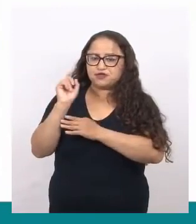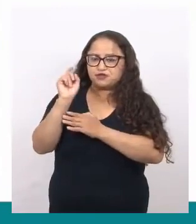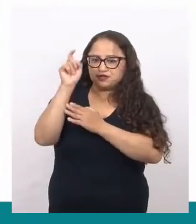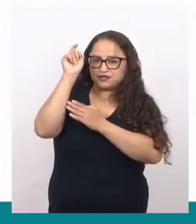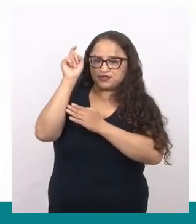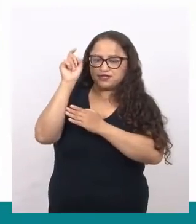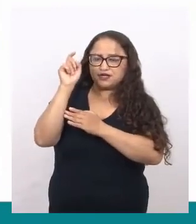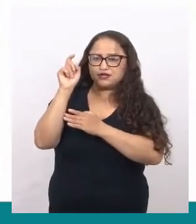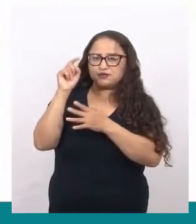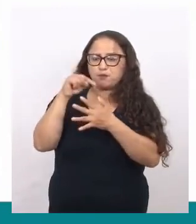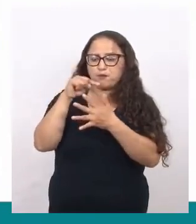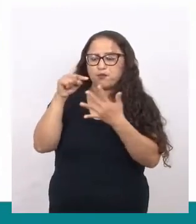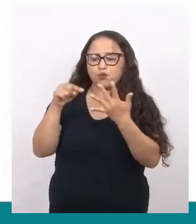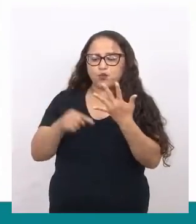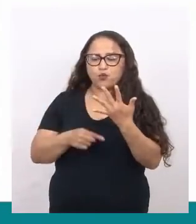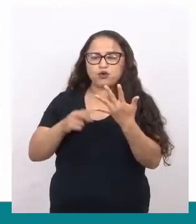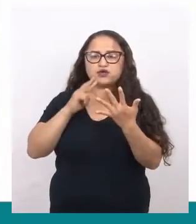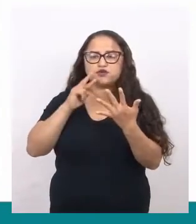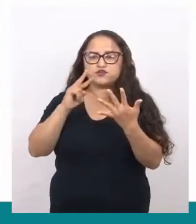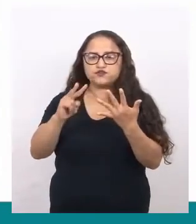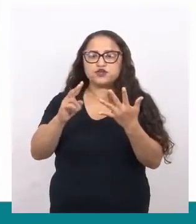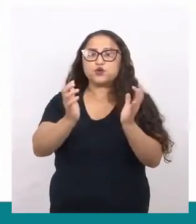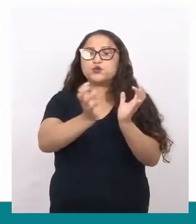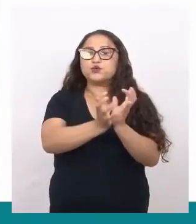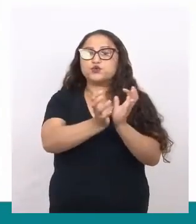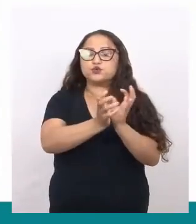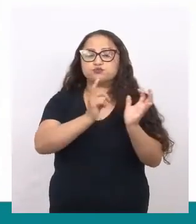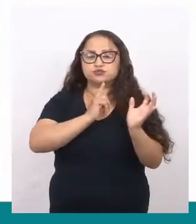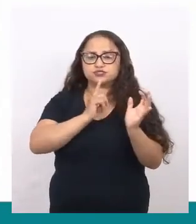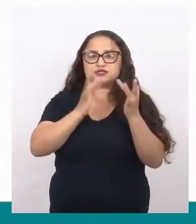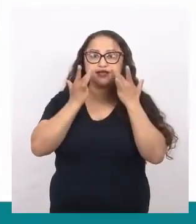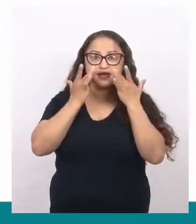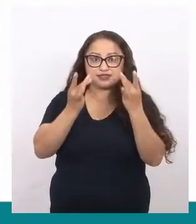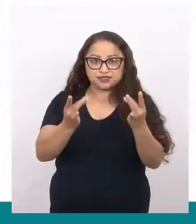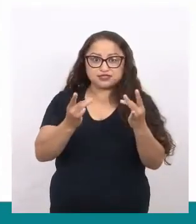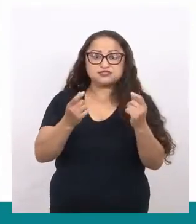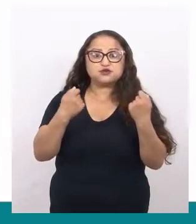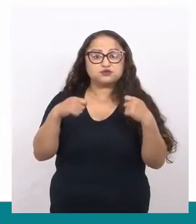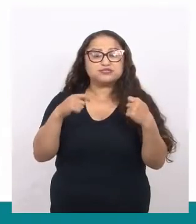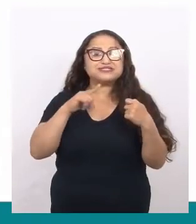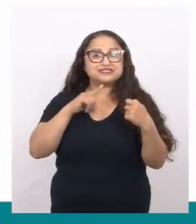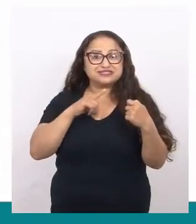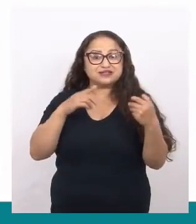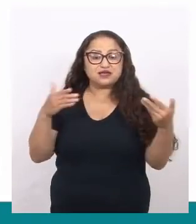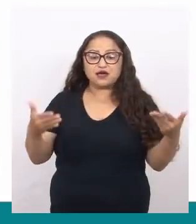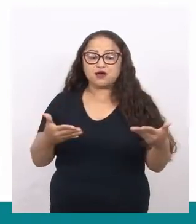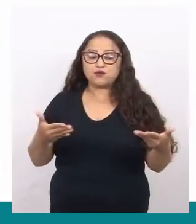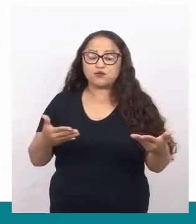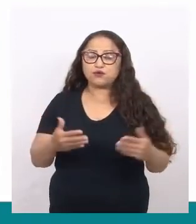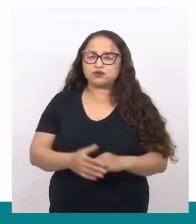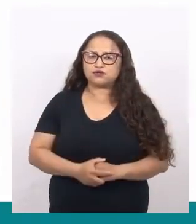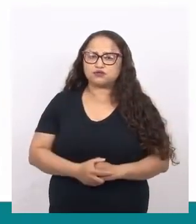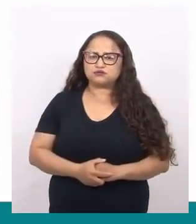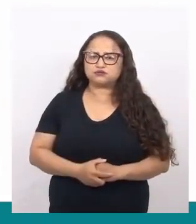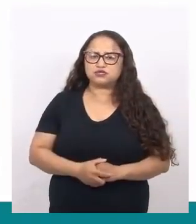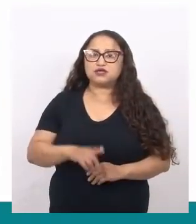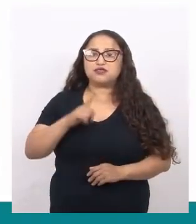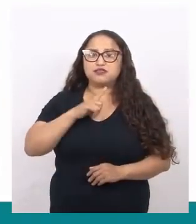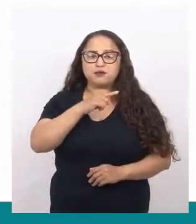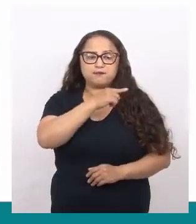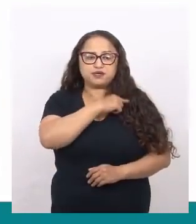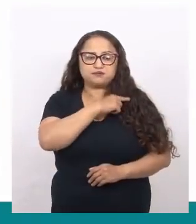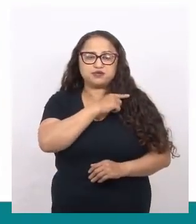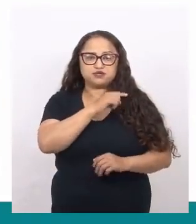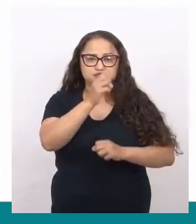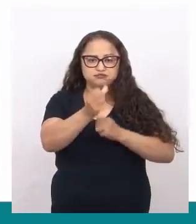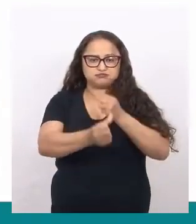nos detalhes e vai aparecer as turmas. Uma atenção que a gente precisa ter esse ano. Está separado por primeiro